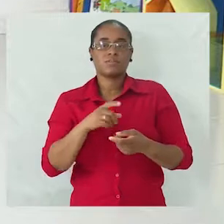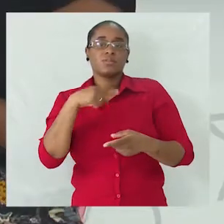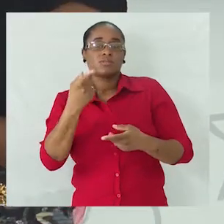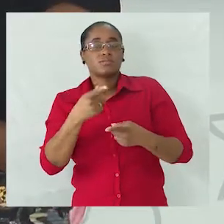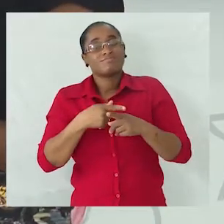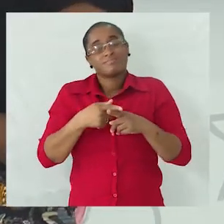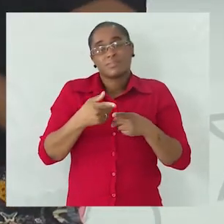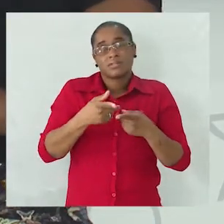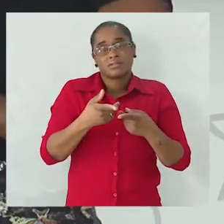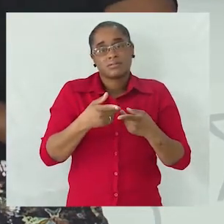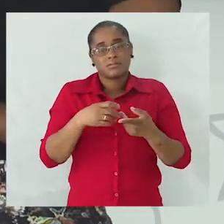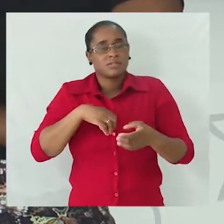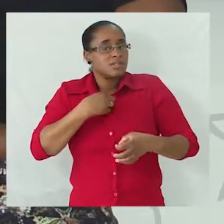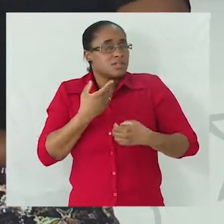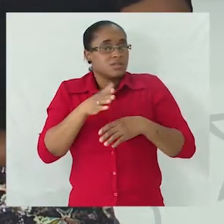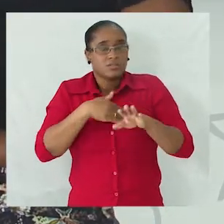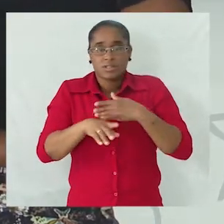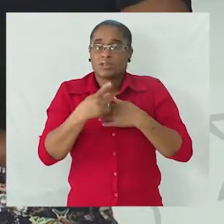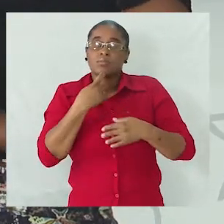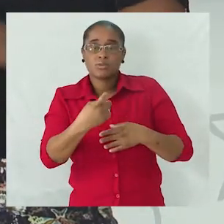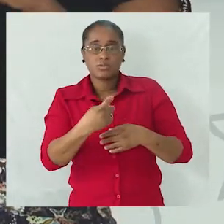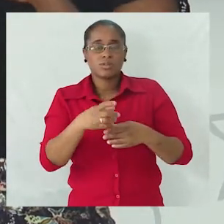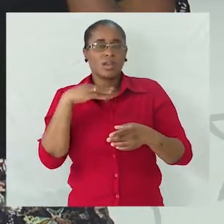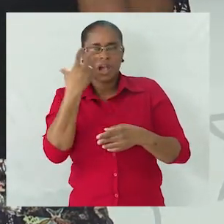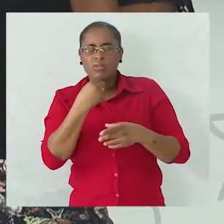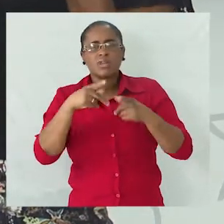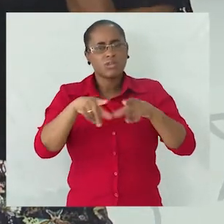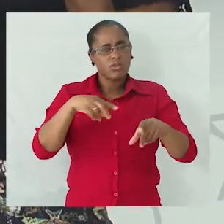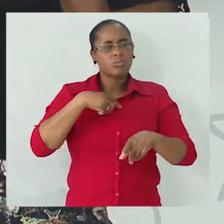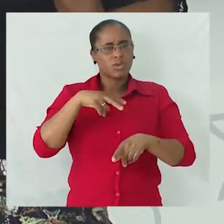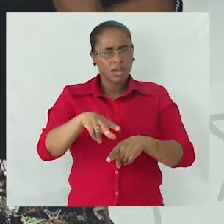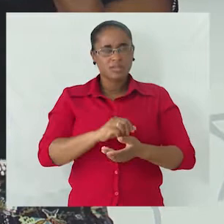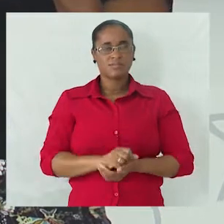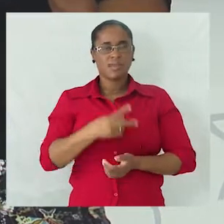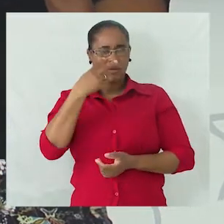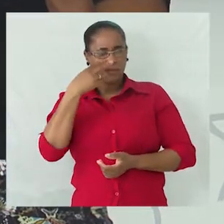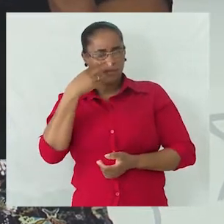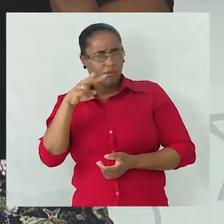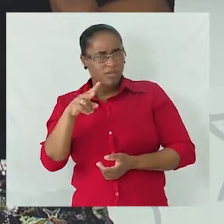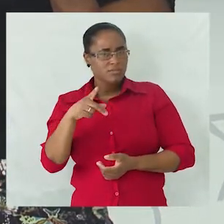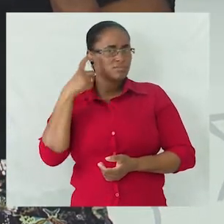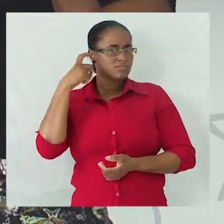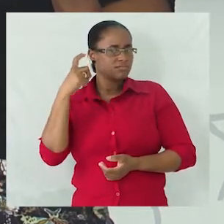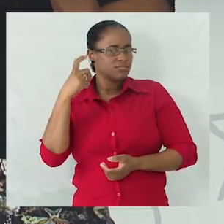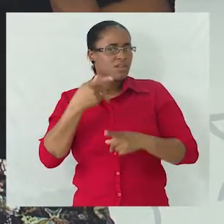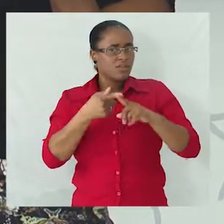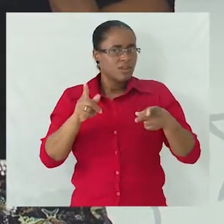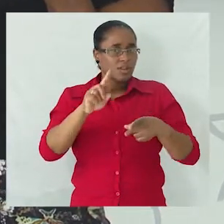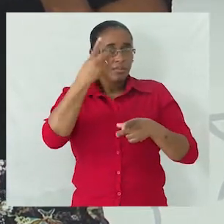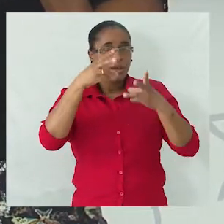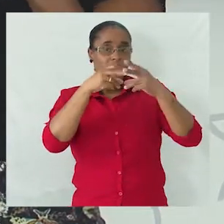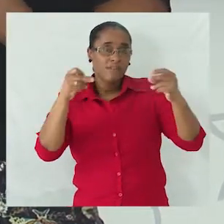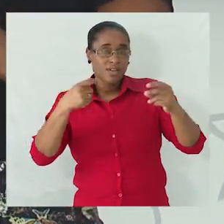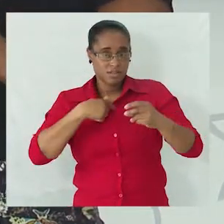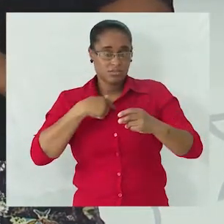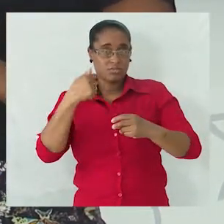pergunta. É aula de língua portuguesa? Vejam que o tom já é diferente da primeira frase que eu tinha pronunciado.